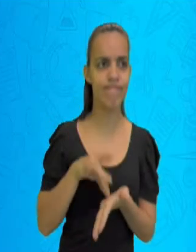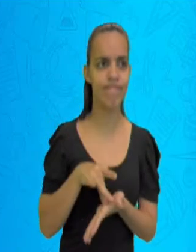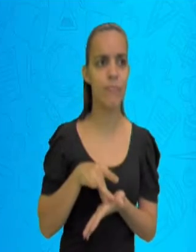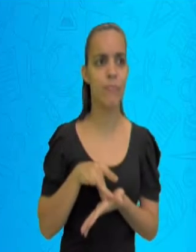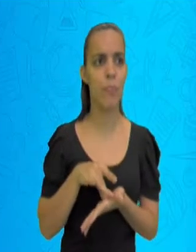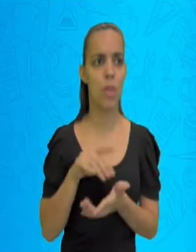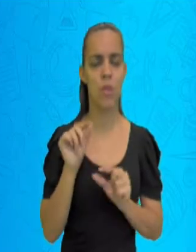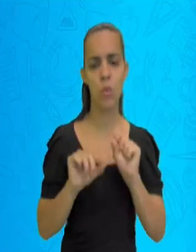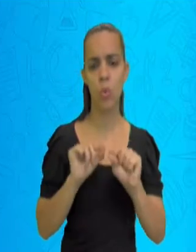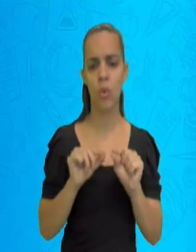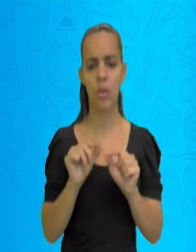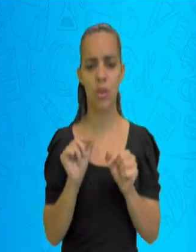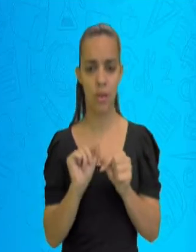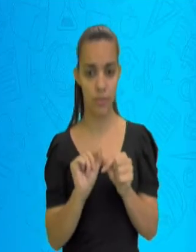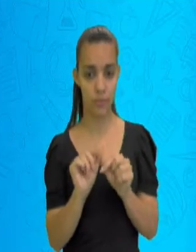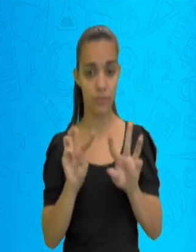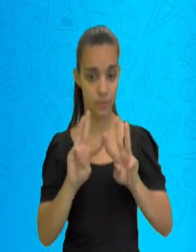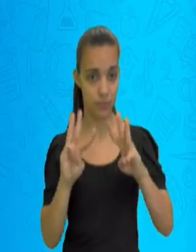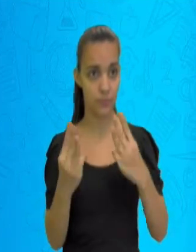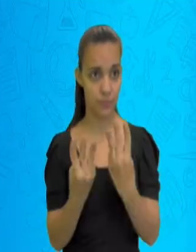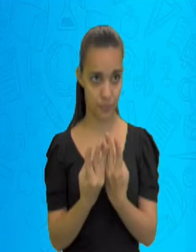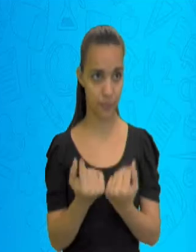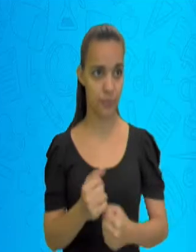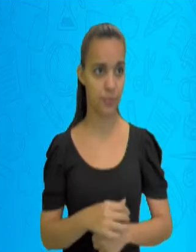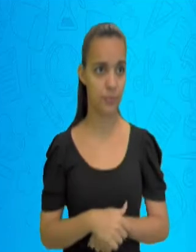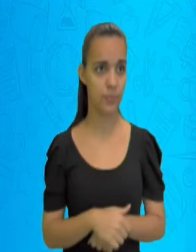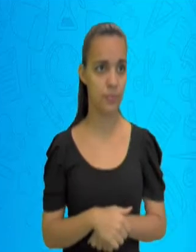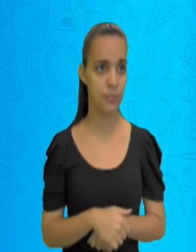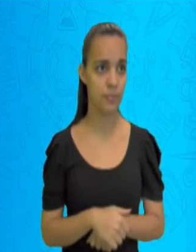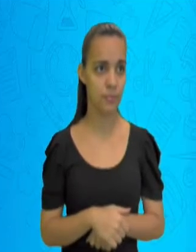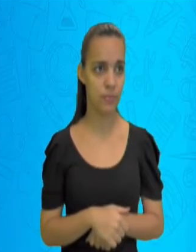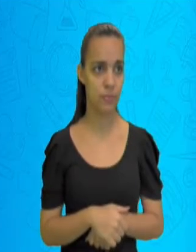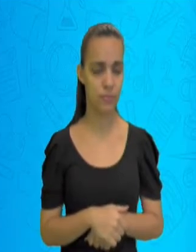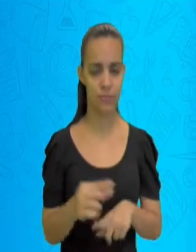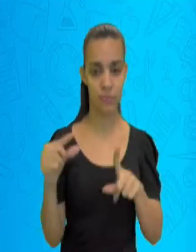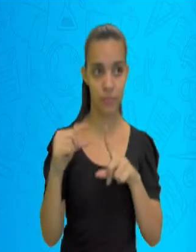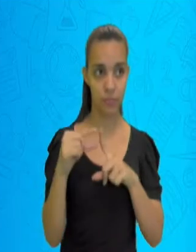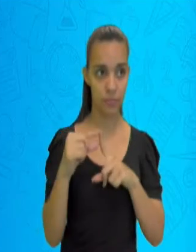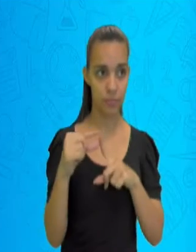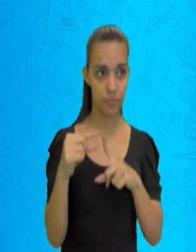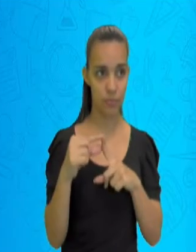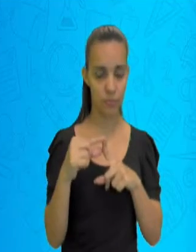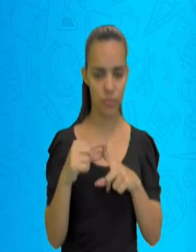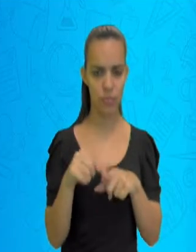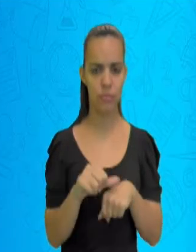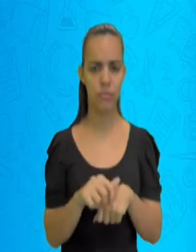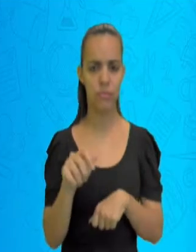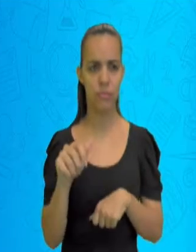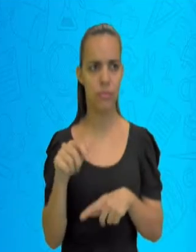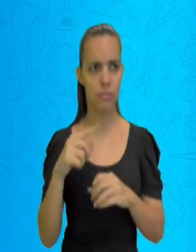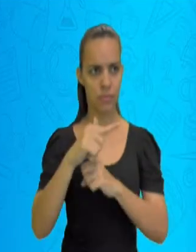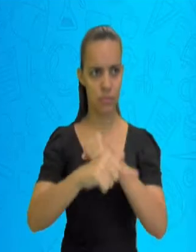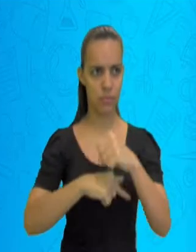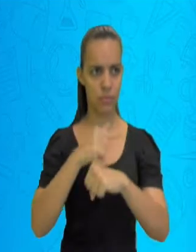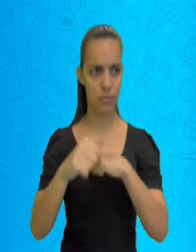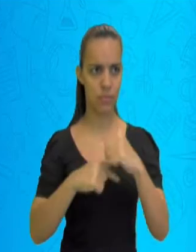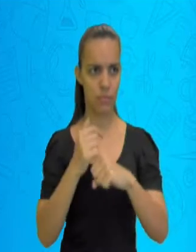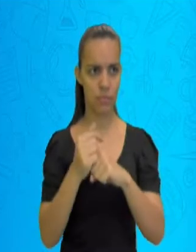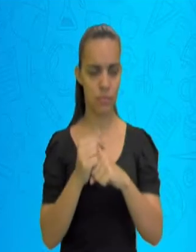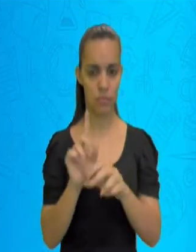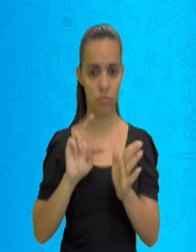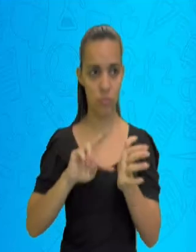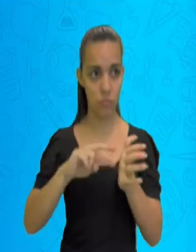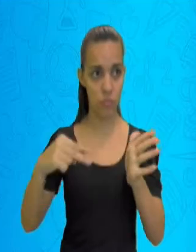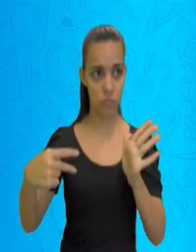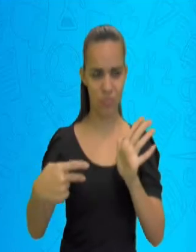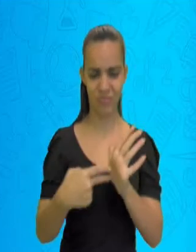do que é feita a matéria. A palavra átomo, então, significa